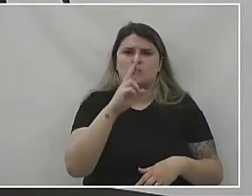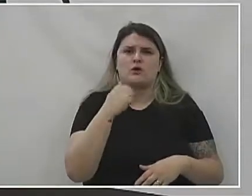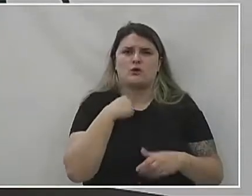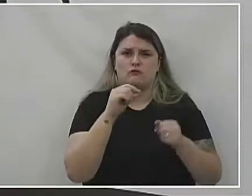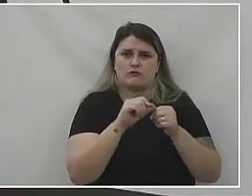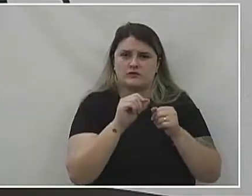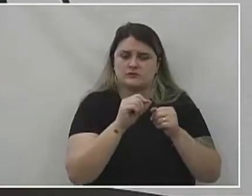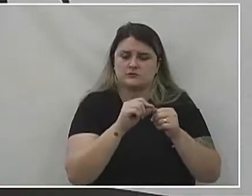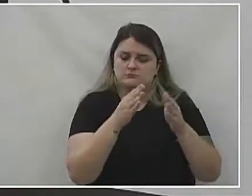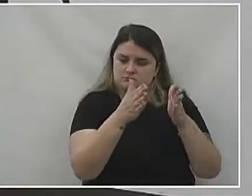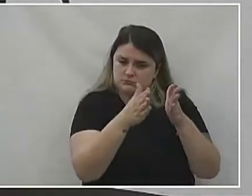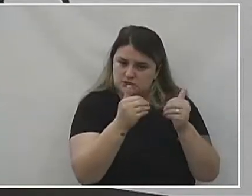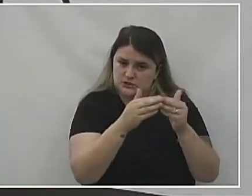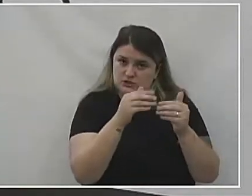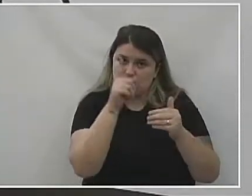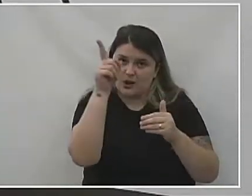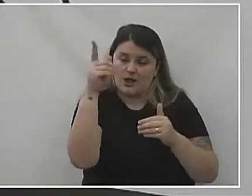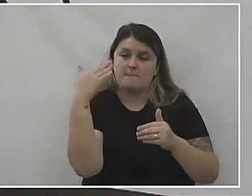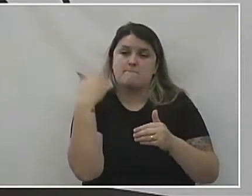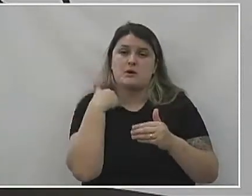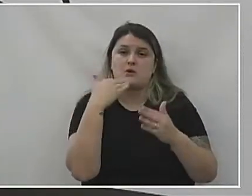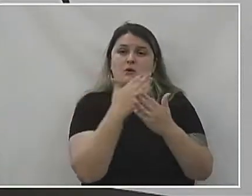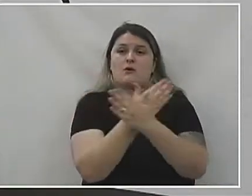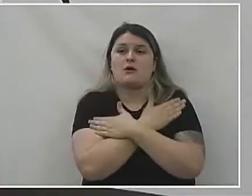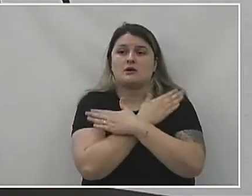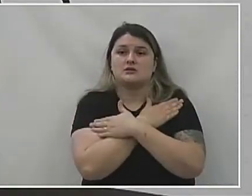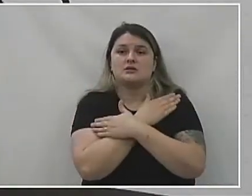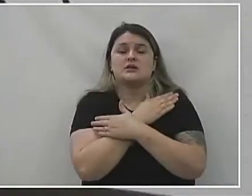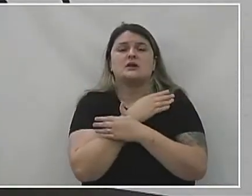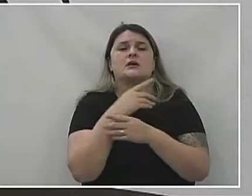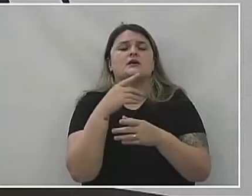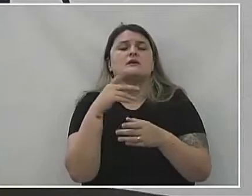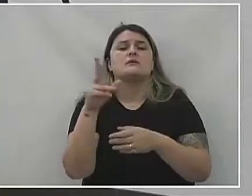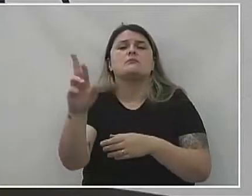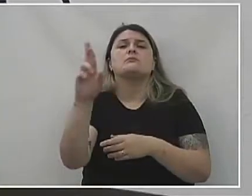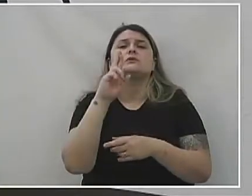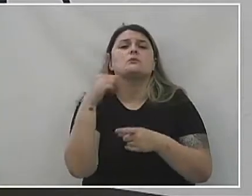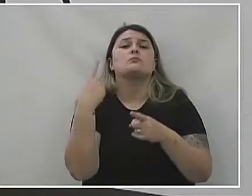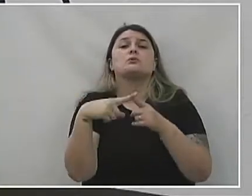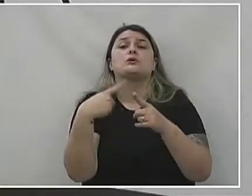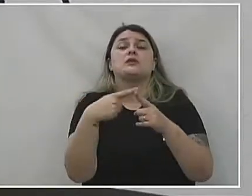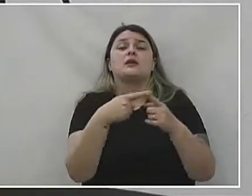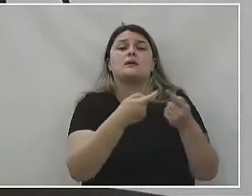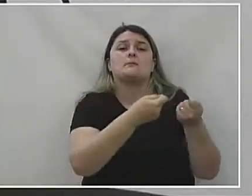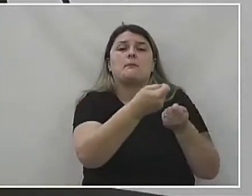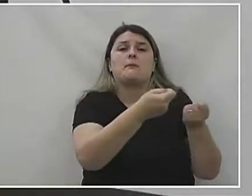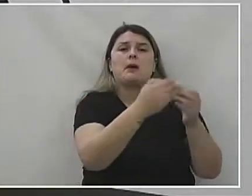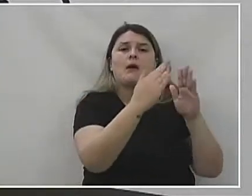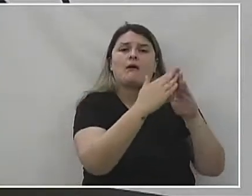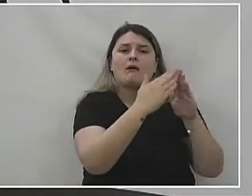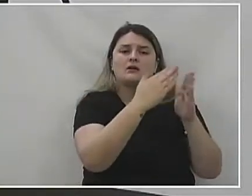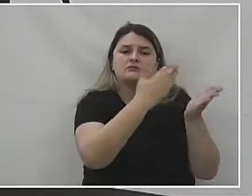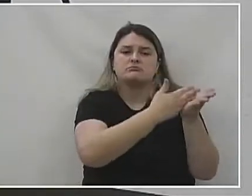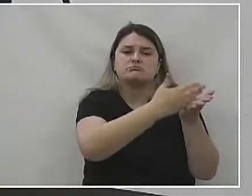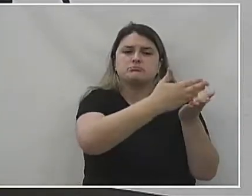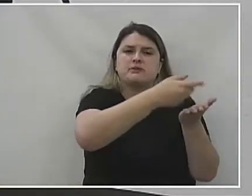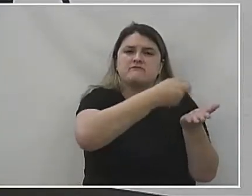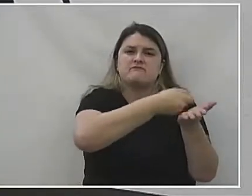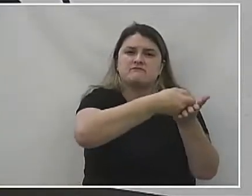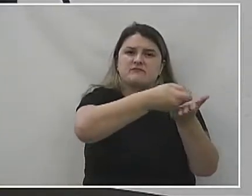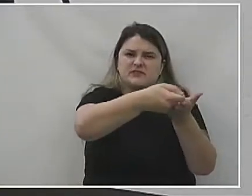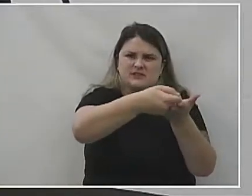de gabinete para Caixa Econômica solicitando que respondo porque está financiando os imóveis com a porta